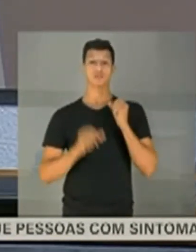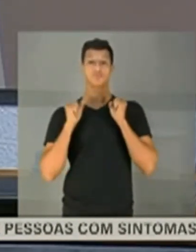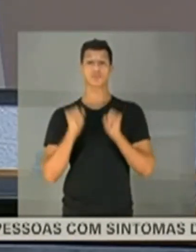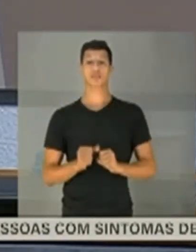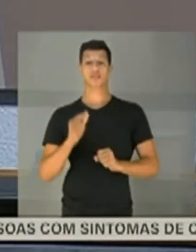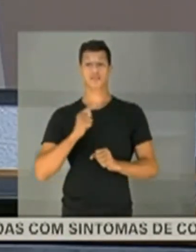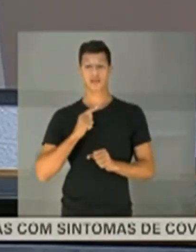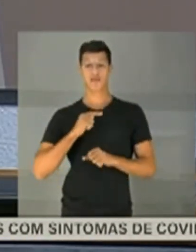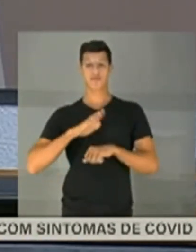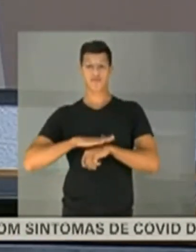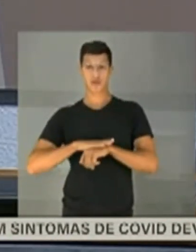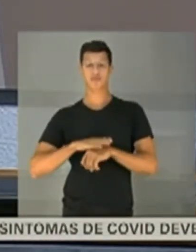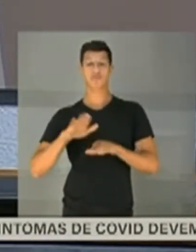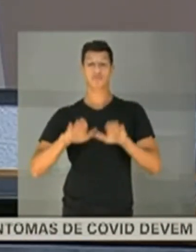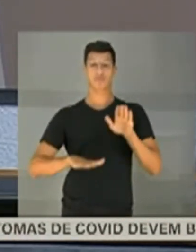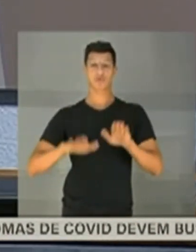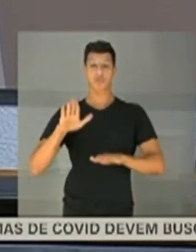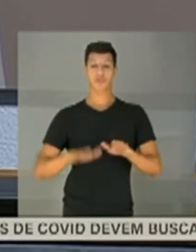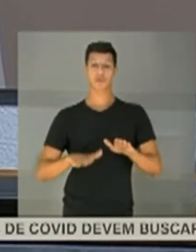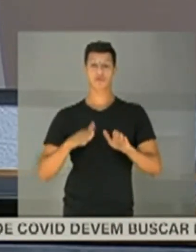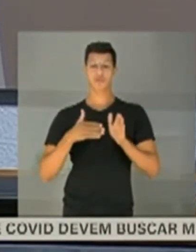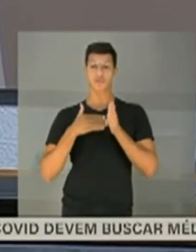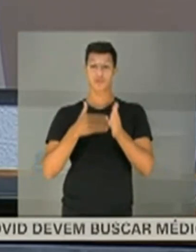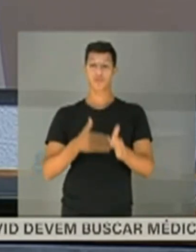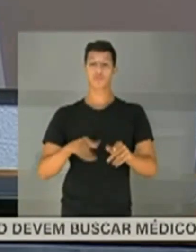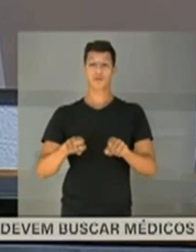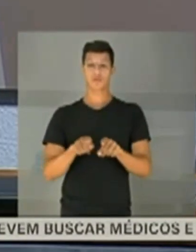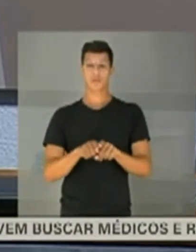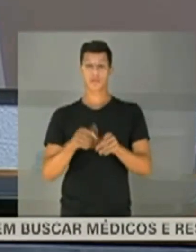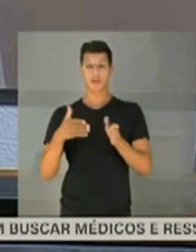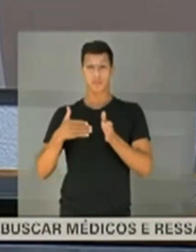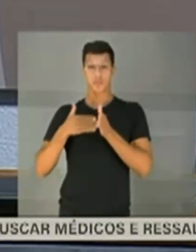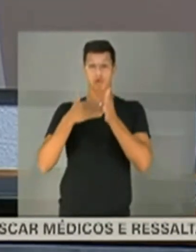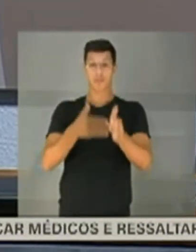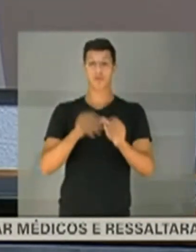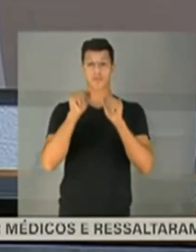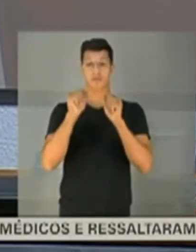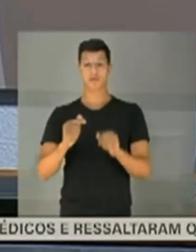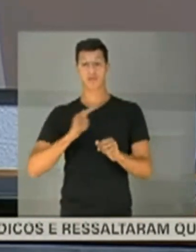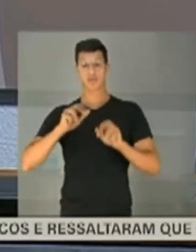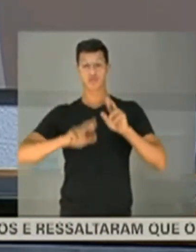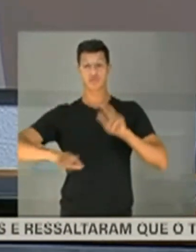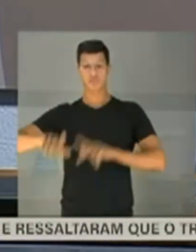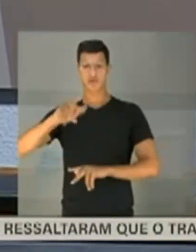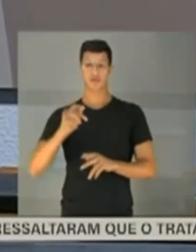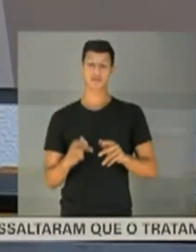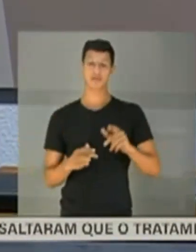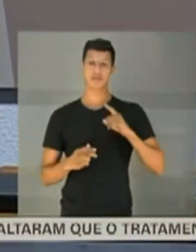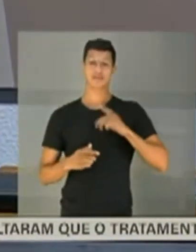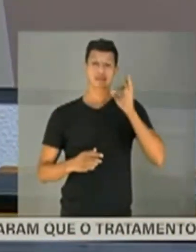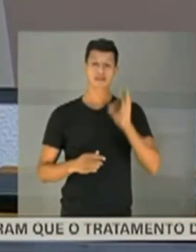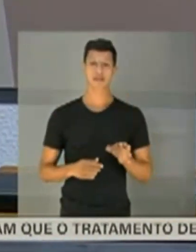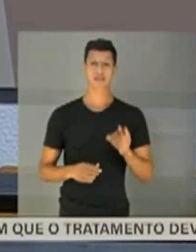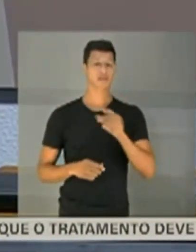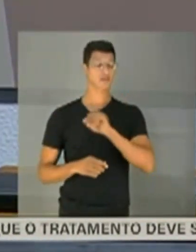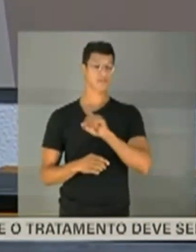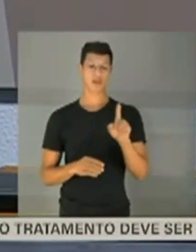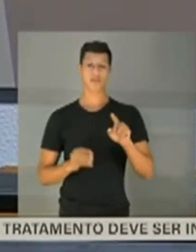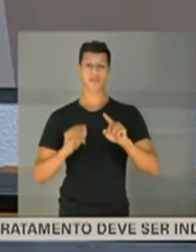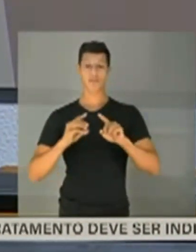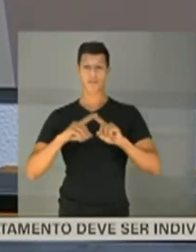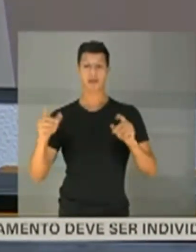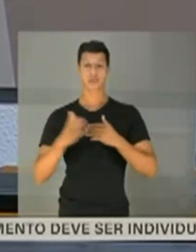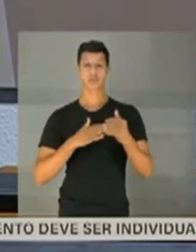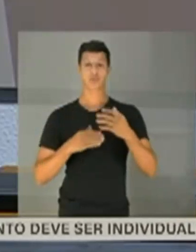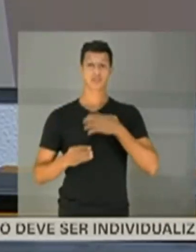poderia ter tomado, talvez, condutas e os rumos pudessem ter sido diferentes. Tenho certeza disso? Não. Mas, de